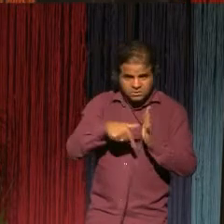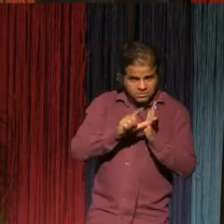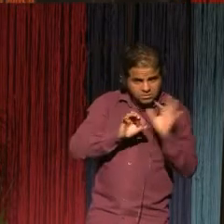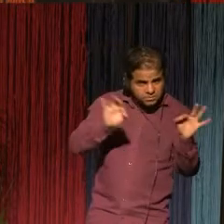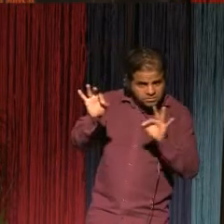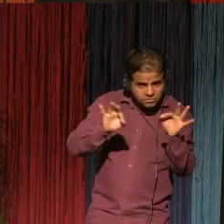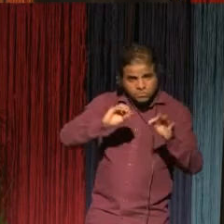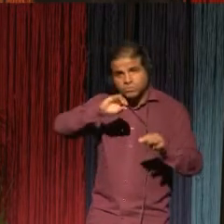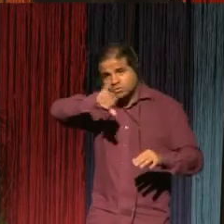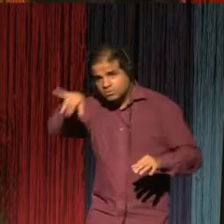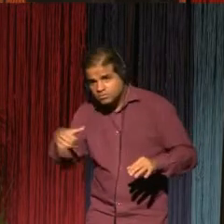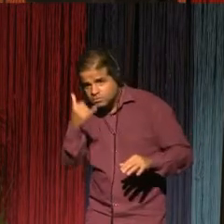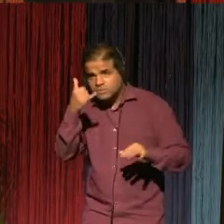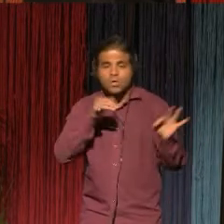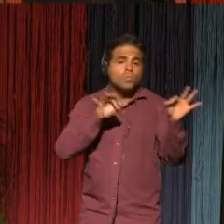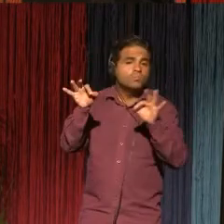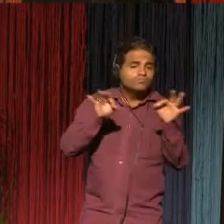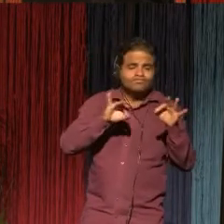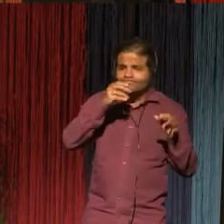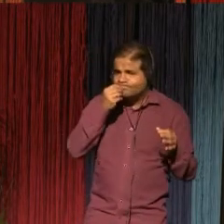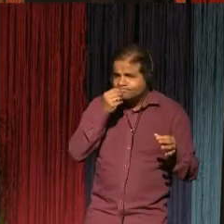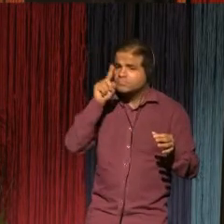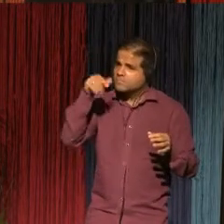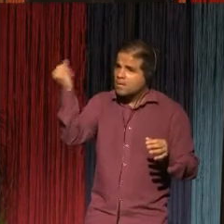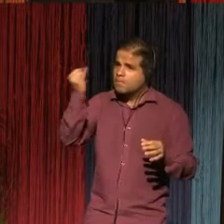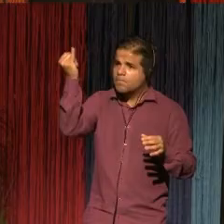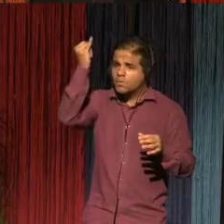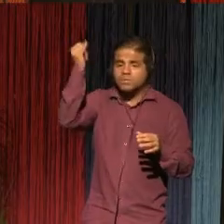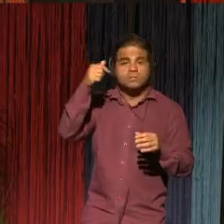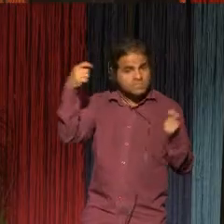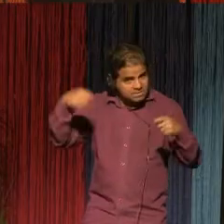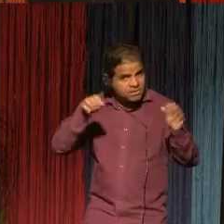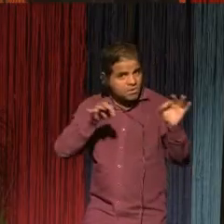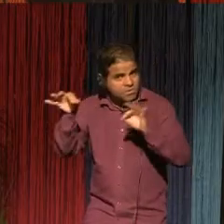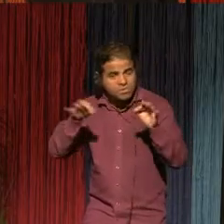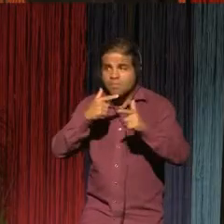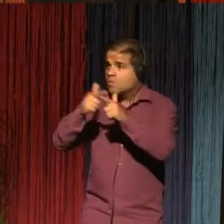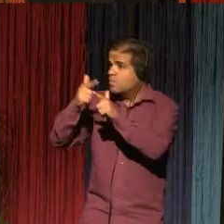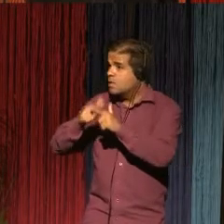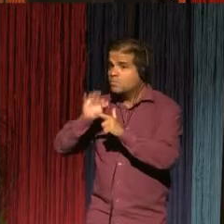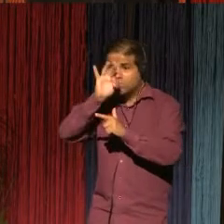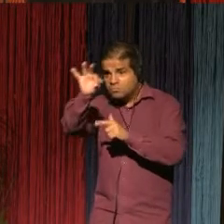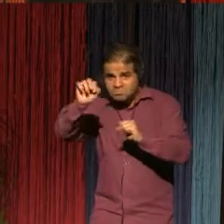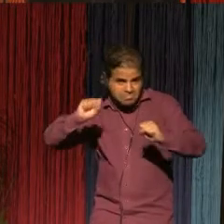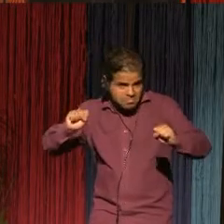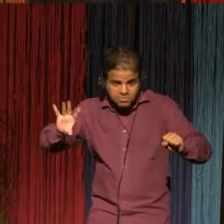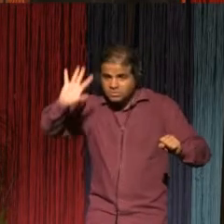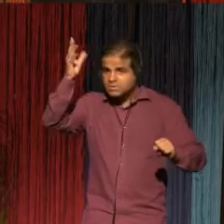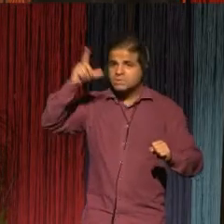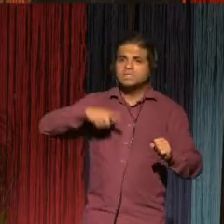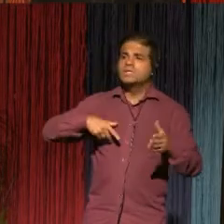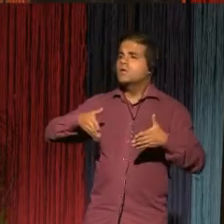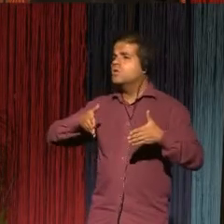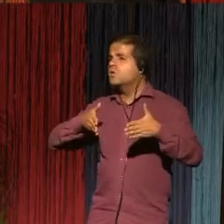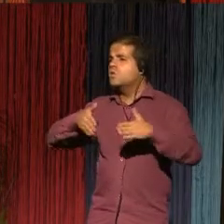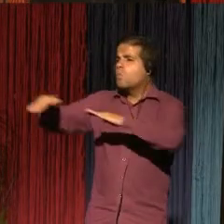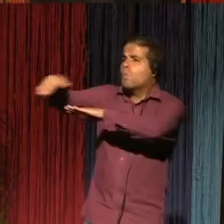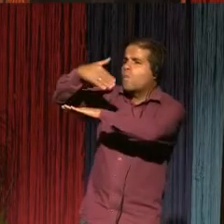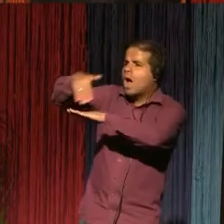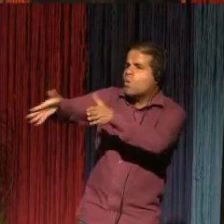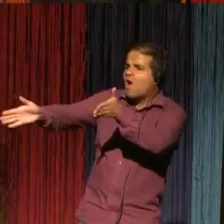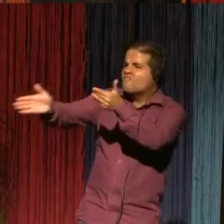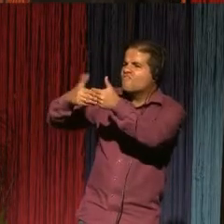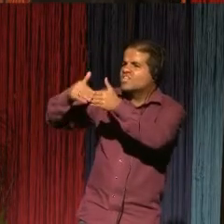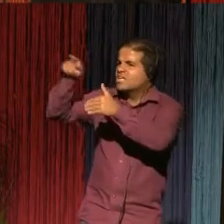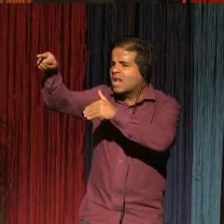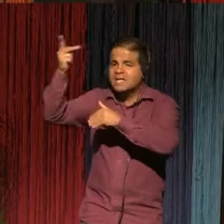ou vai aproveitar a oportunidade? Isso é importante para você resolver problemas inesperados. Sei lá, tem uma rua fechada em São Paulo. Como é que você